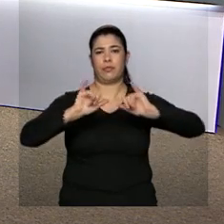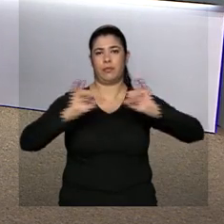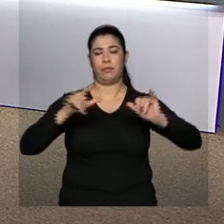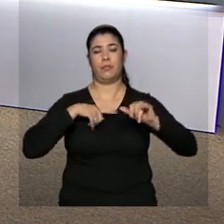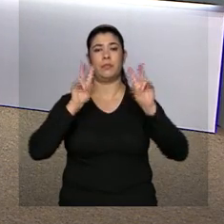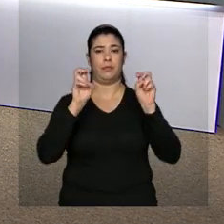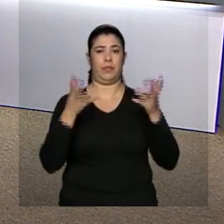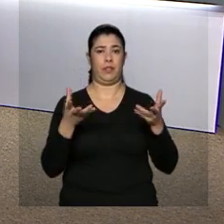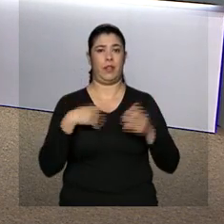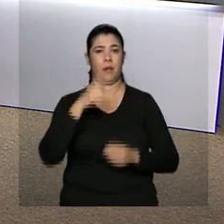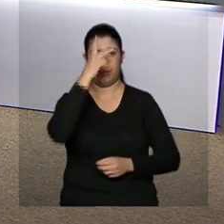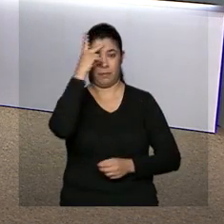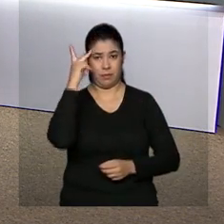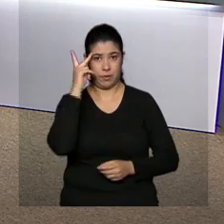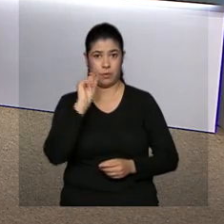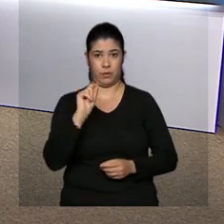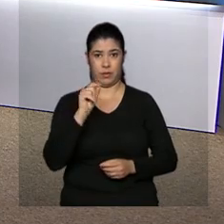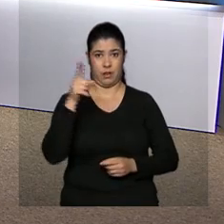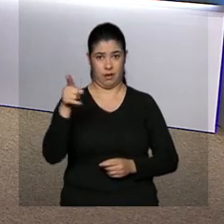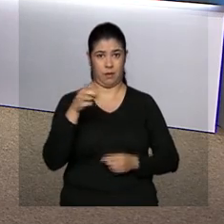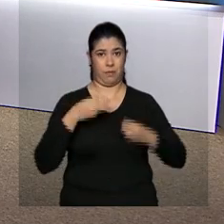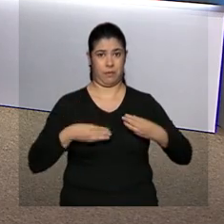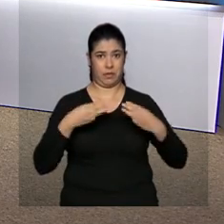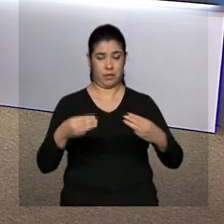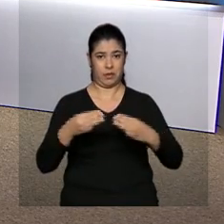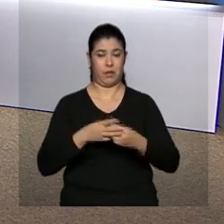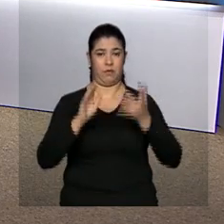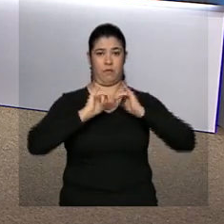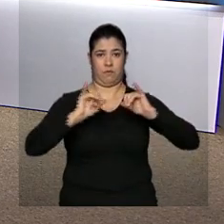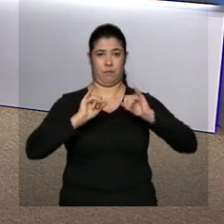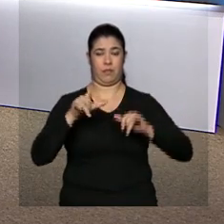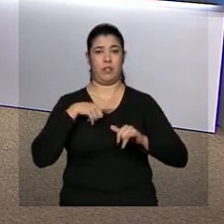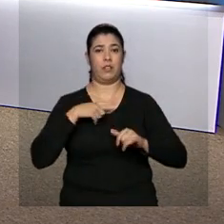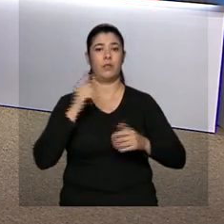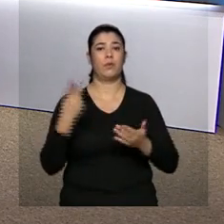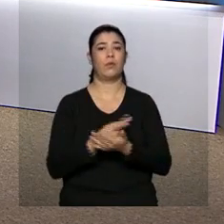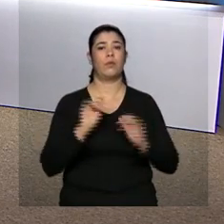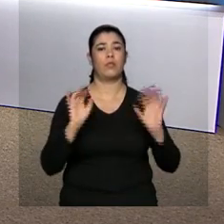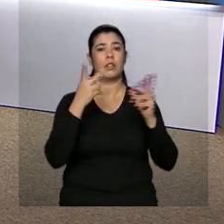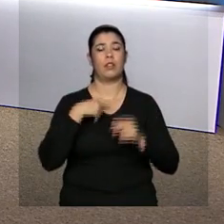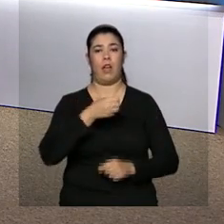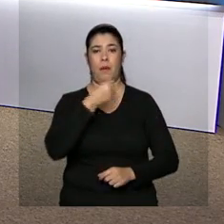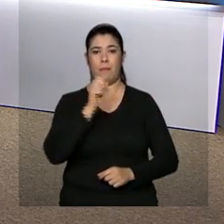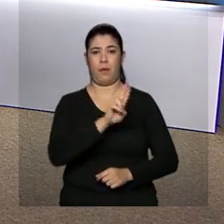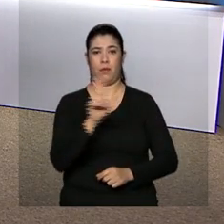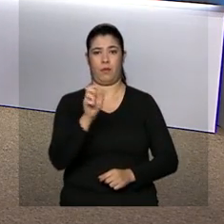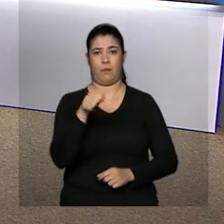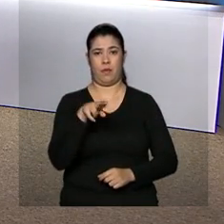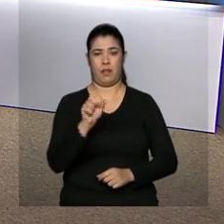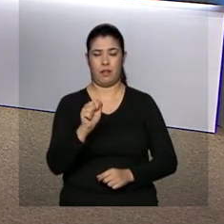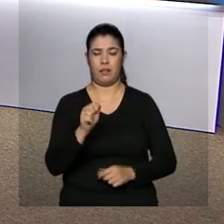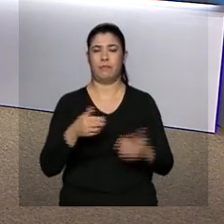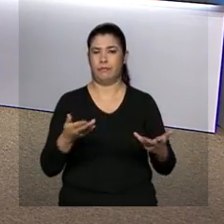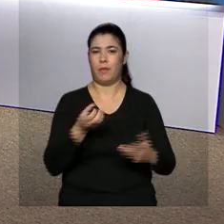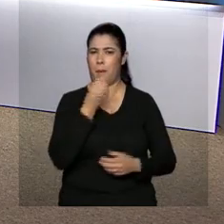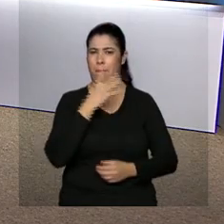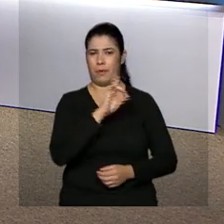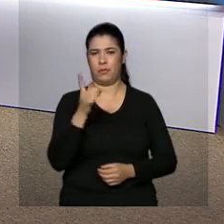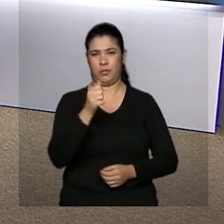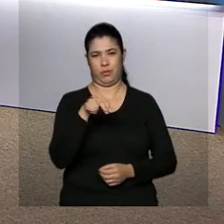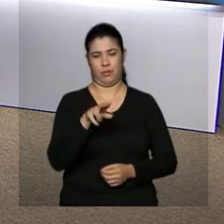Quem está lá no Ministério e nos dá mais informações sobre o evento é a repórter Ana Gabriela Salles. Bom dia,